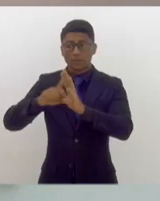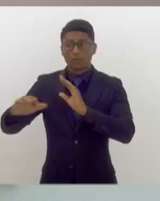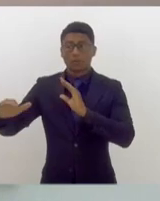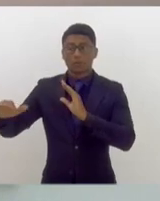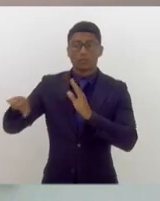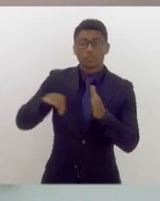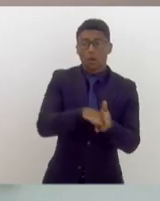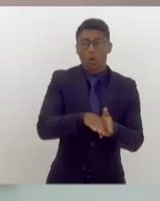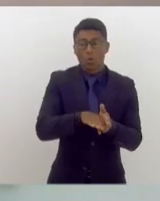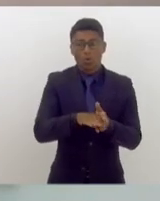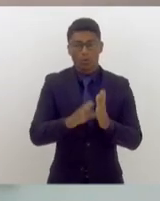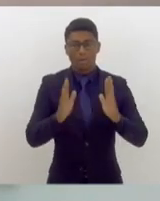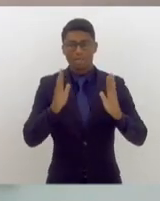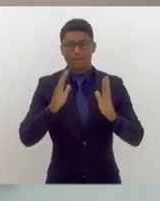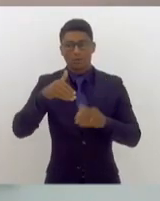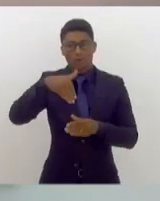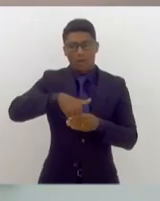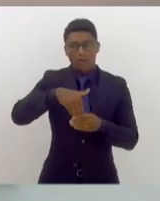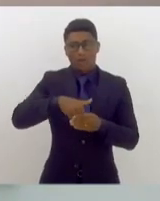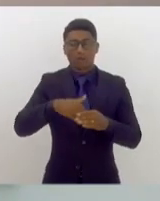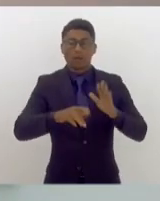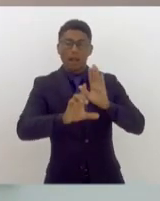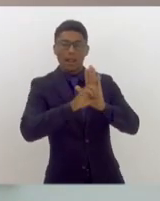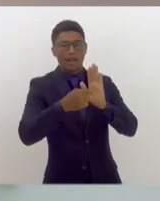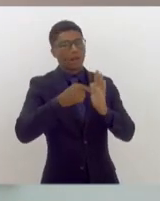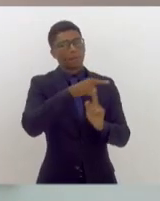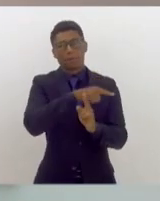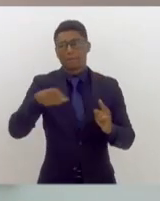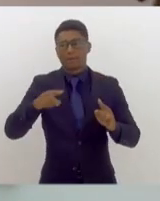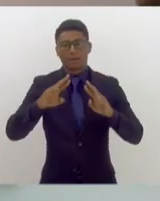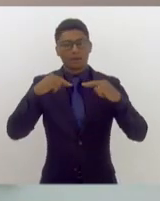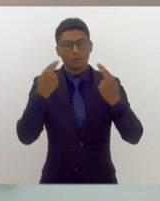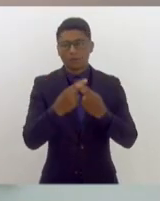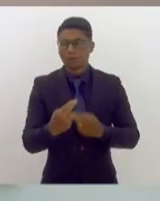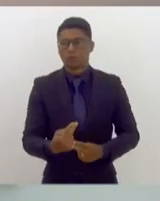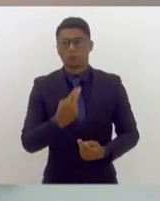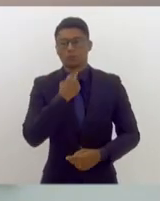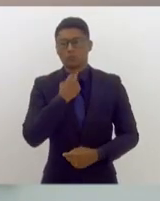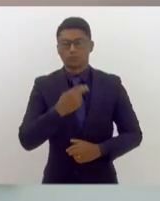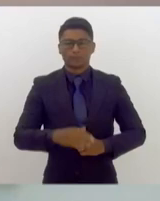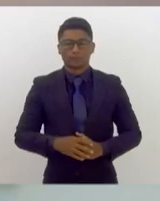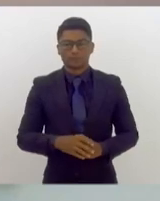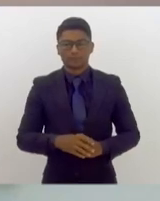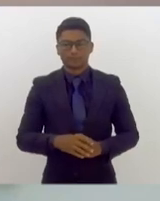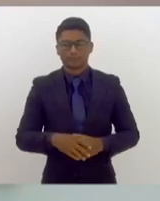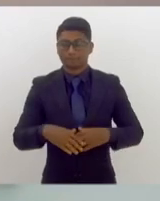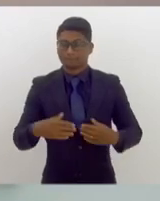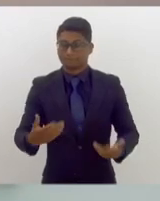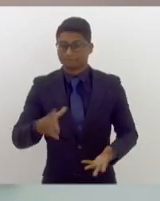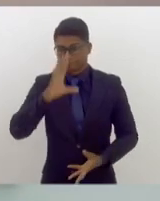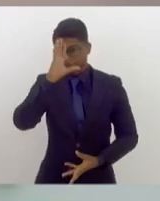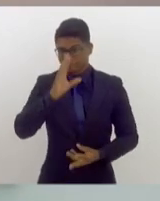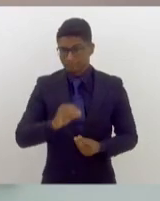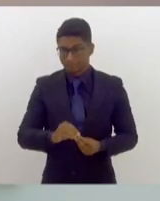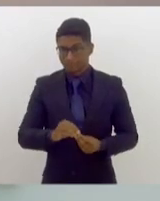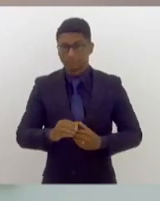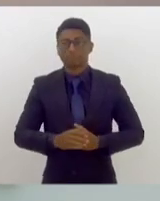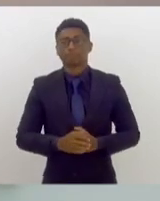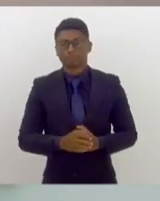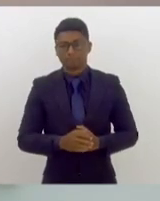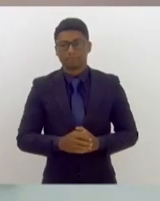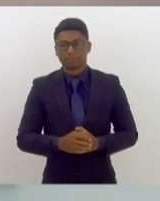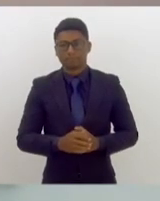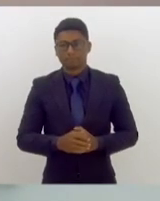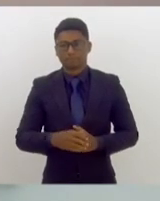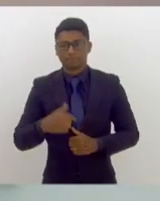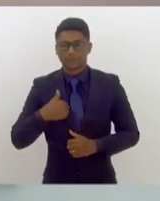o impedimento de realização de audiências públicas. E aí, para terminar, né, porque eu sempre gosto de